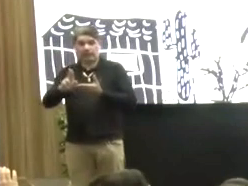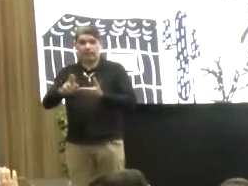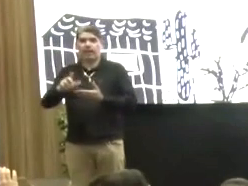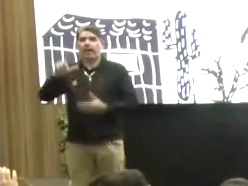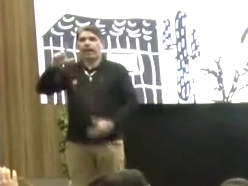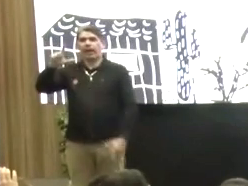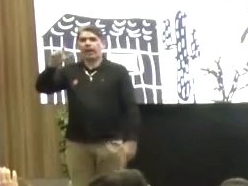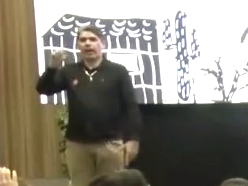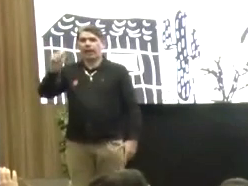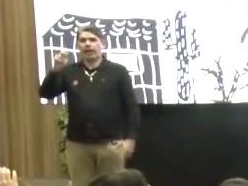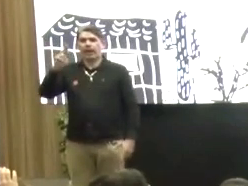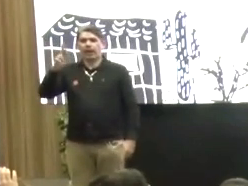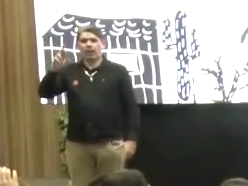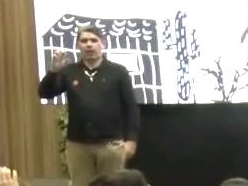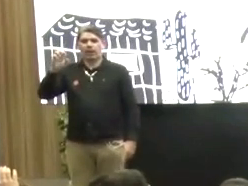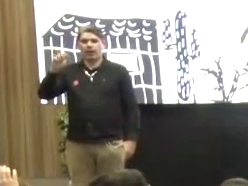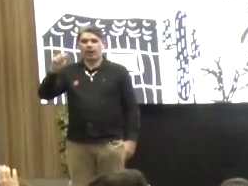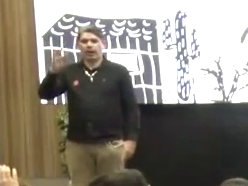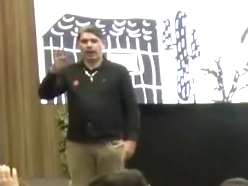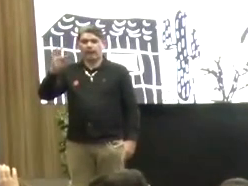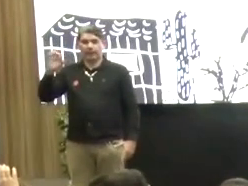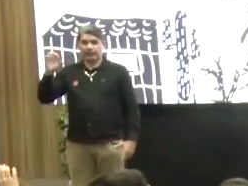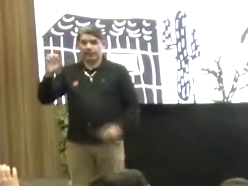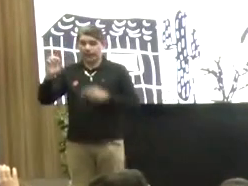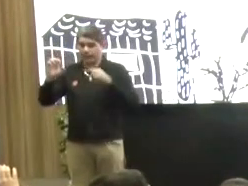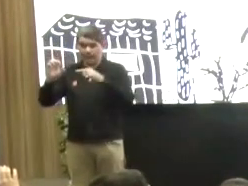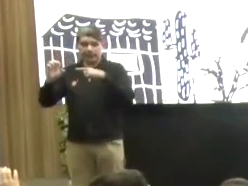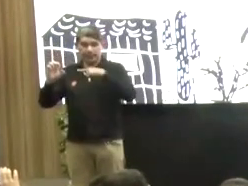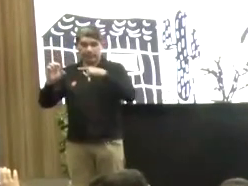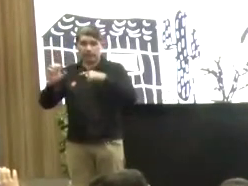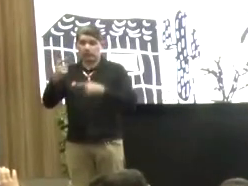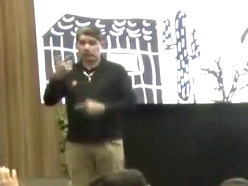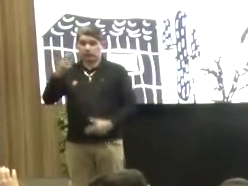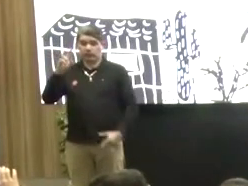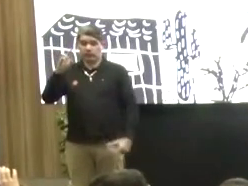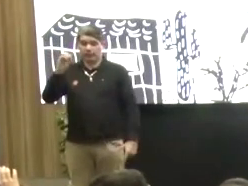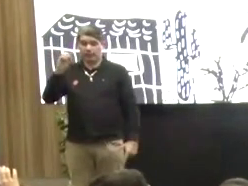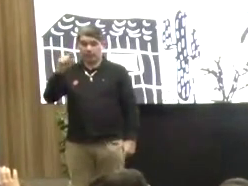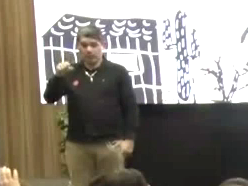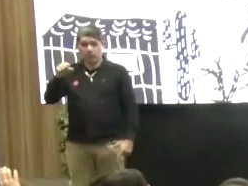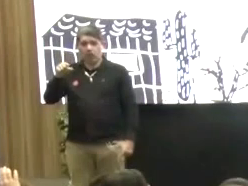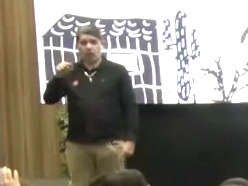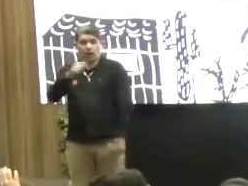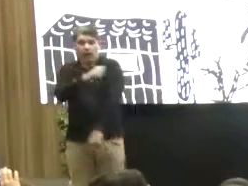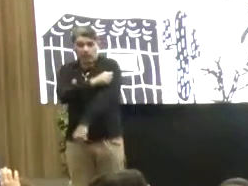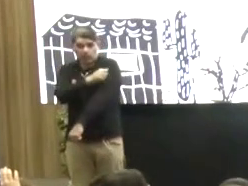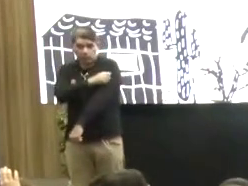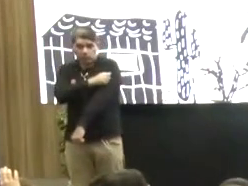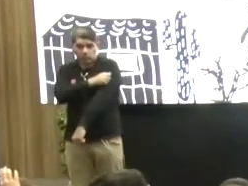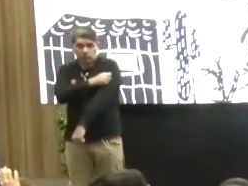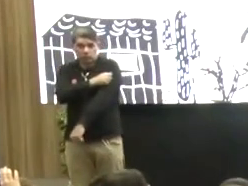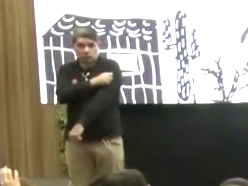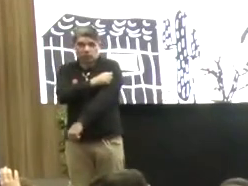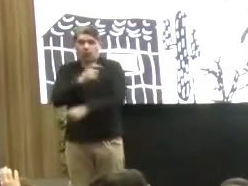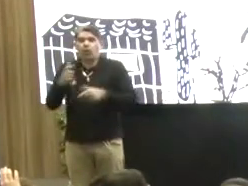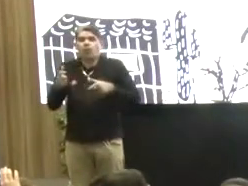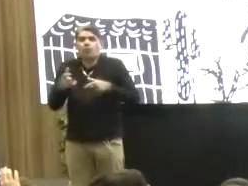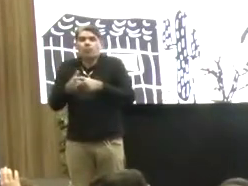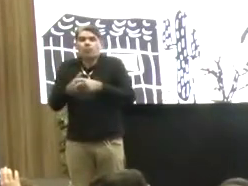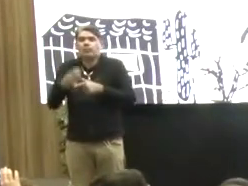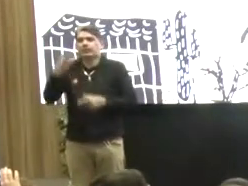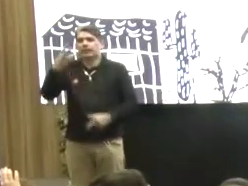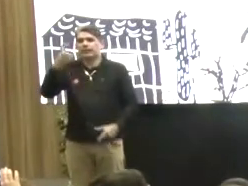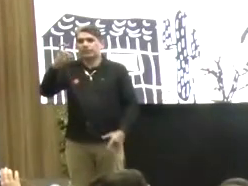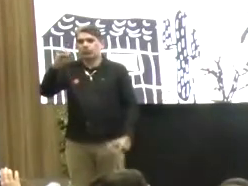250 mil alunos no Brasil, com 300 professores. Eles, se a gente